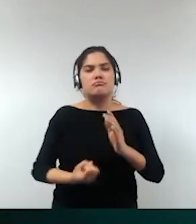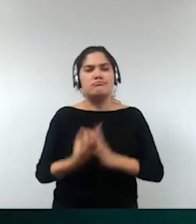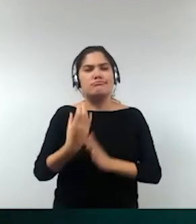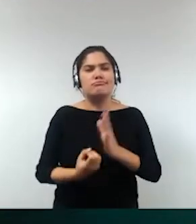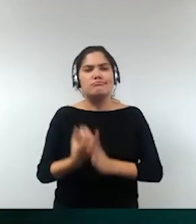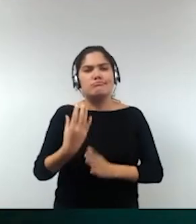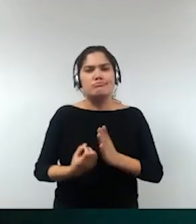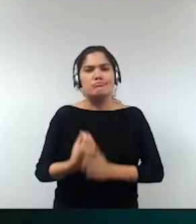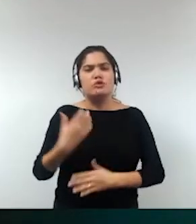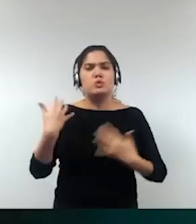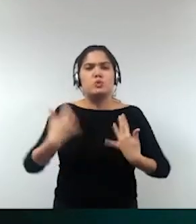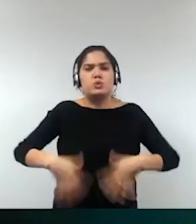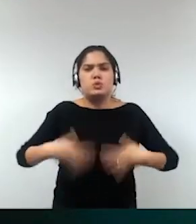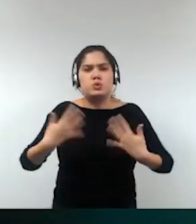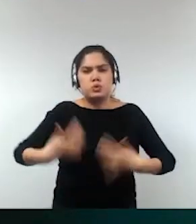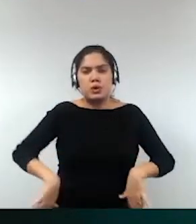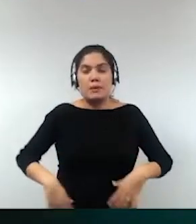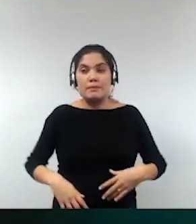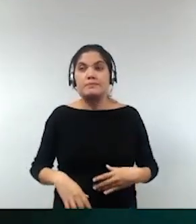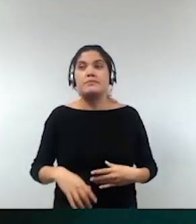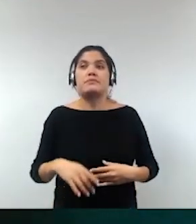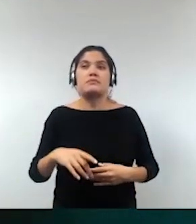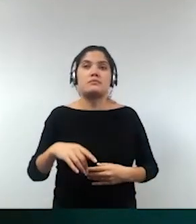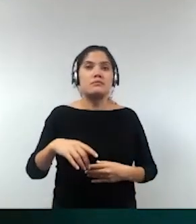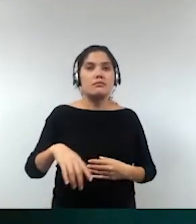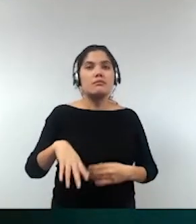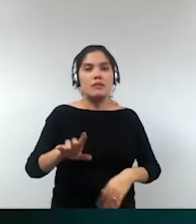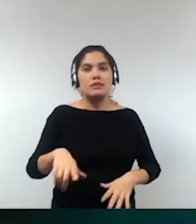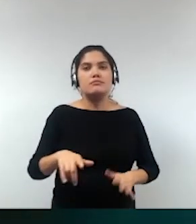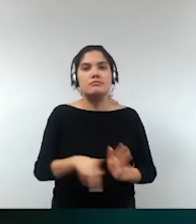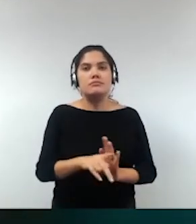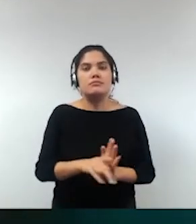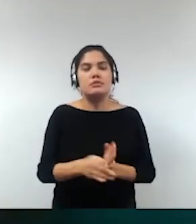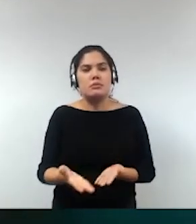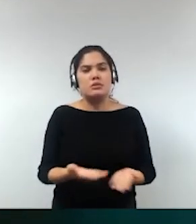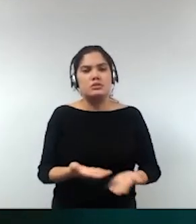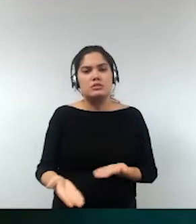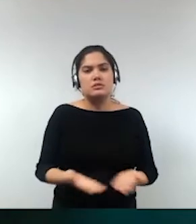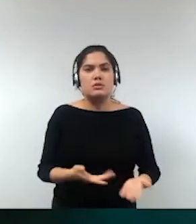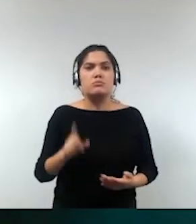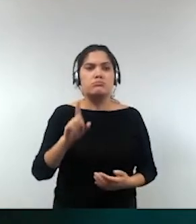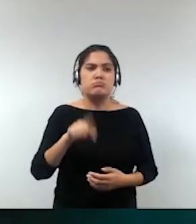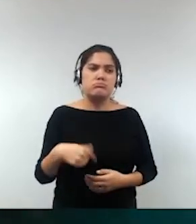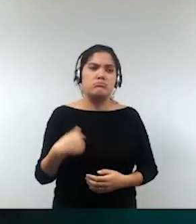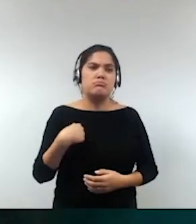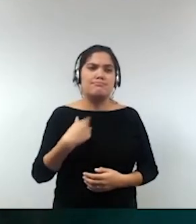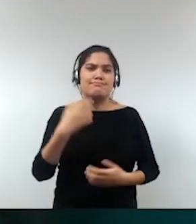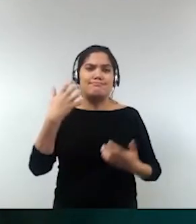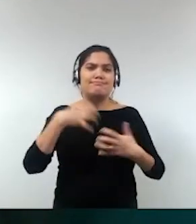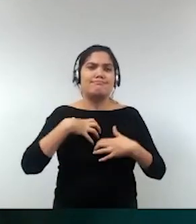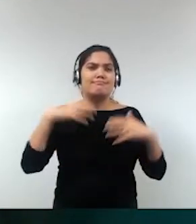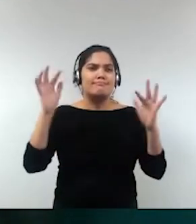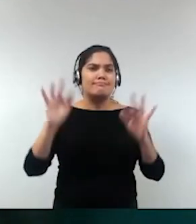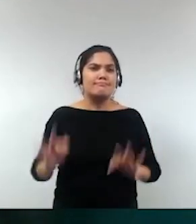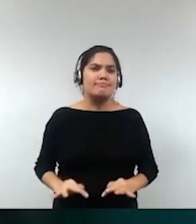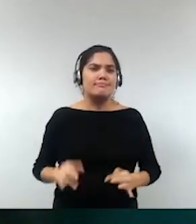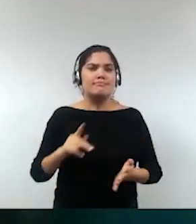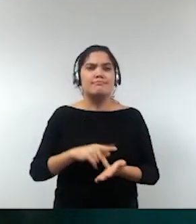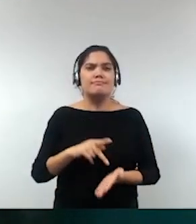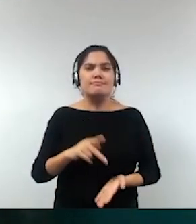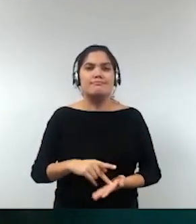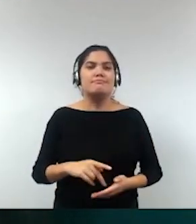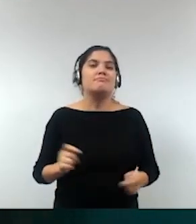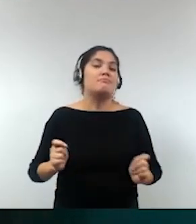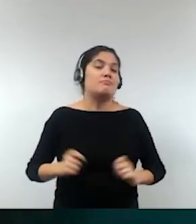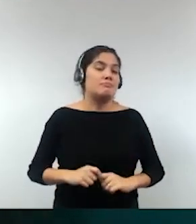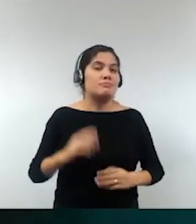uma forma e, inclusive, das sessões de mediação. Então, assim, eu estou super contente, porque está dando para